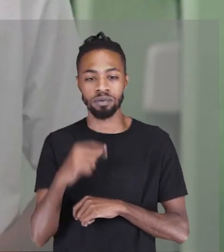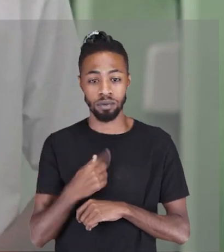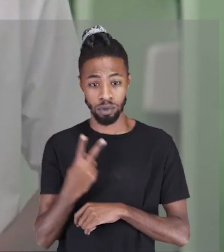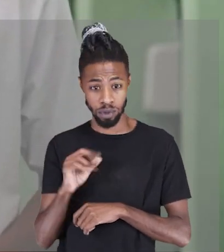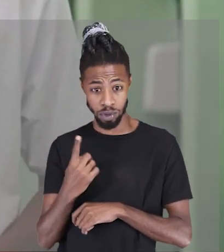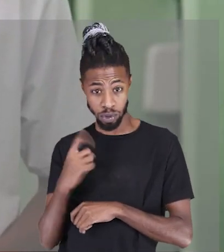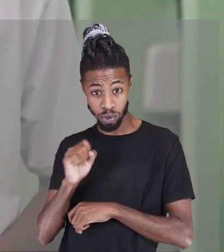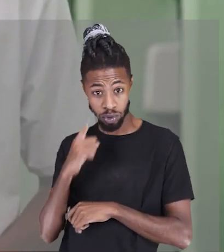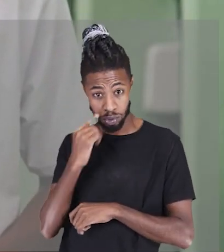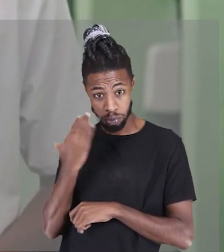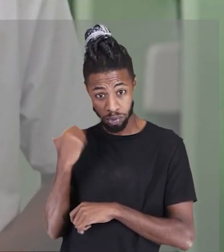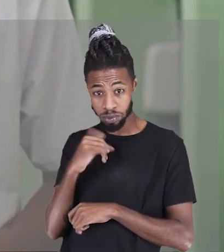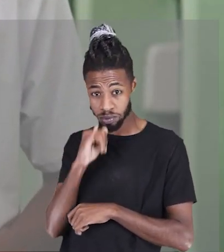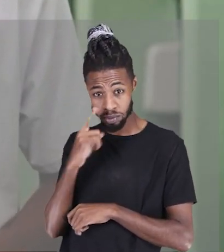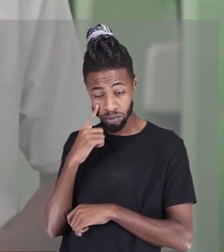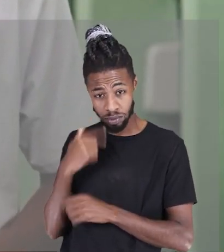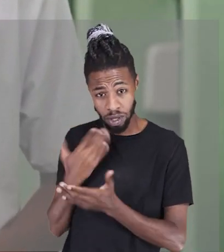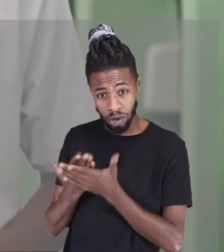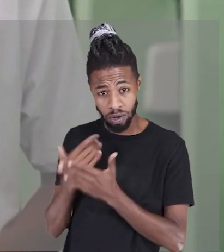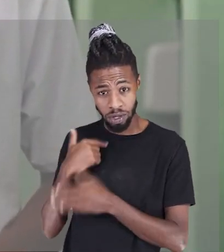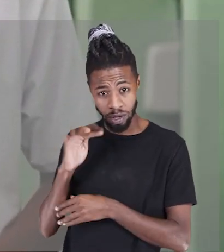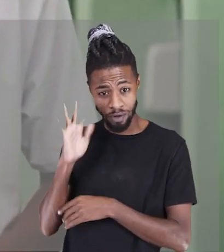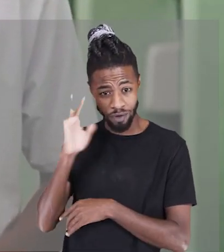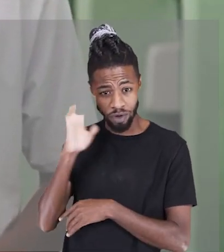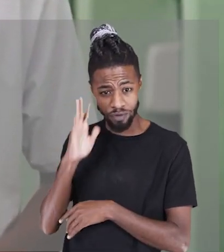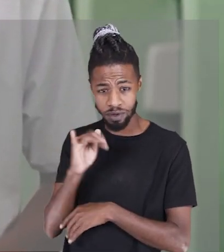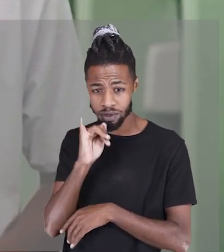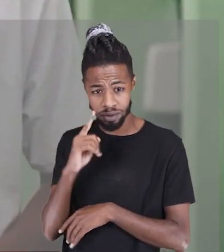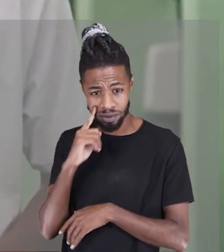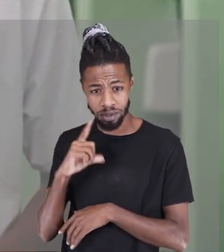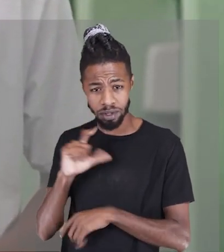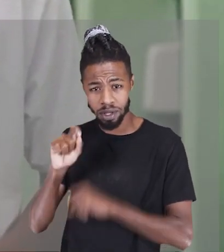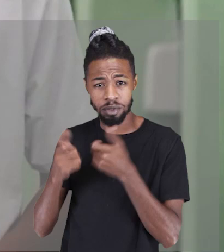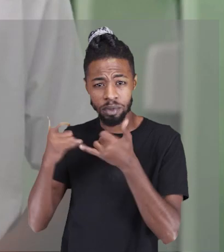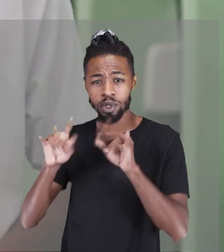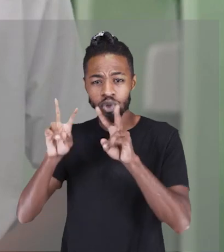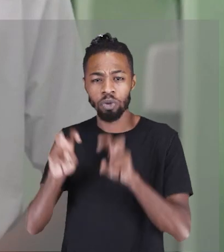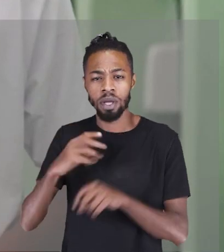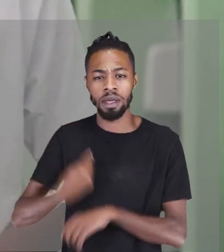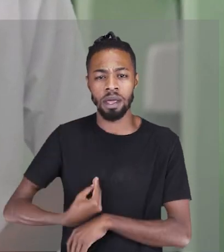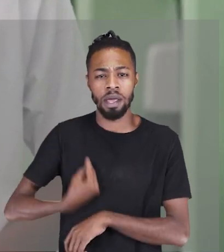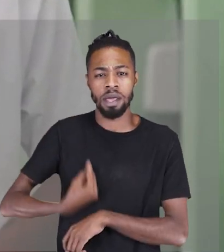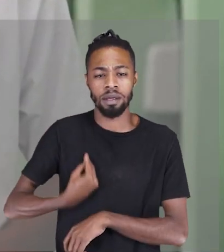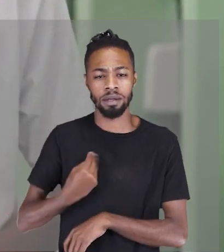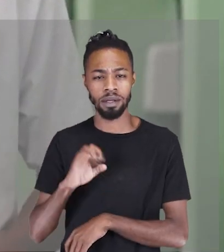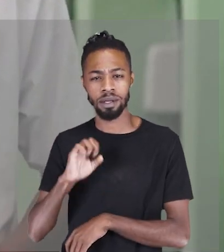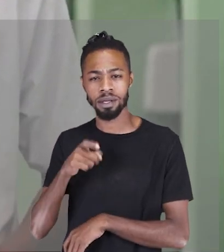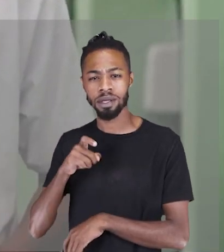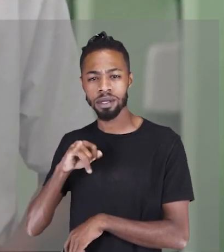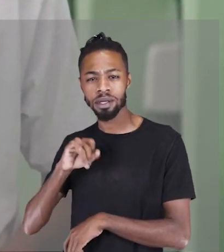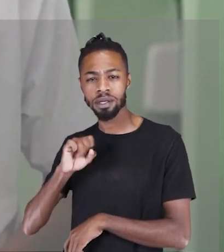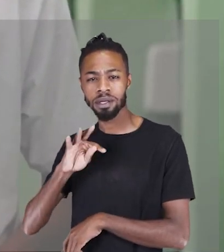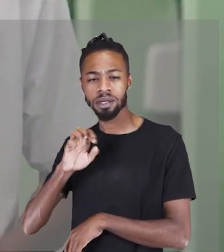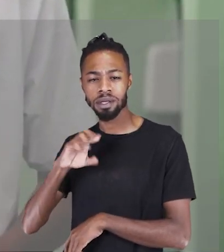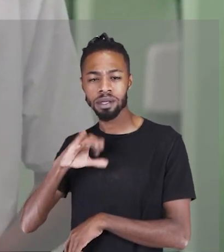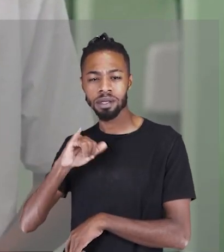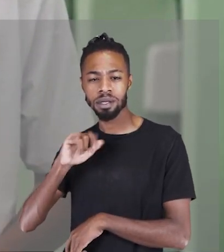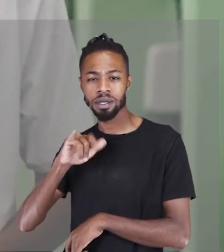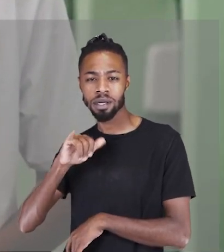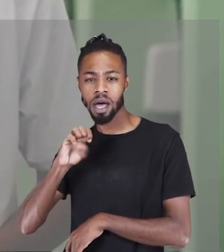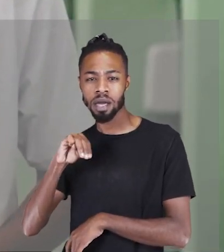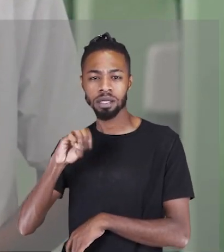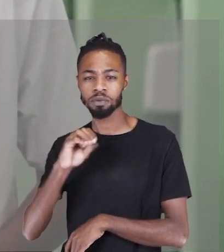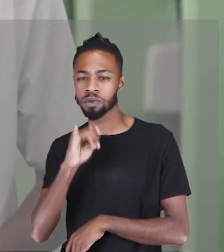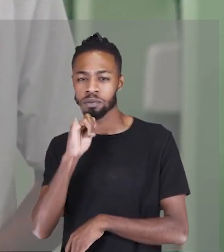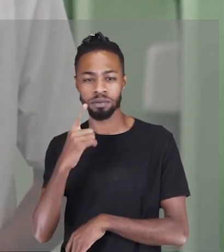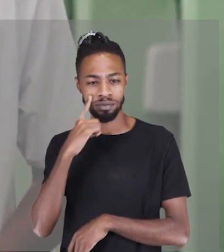a ver mais sobre filosofia, e eles tocam muito no existencialismo. Porque nós vivemos, qual é o sentido da